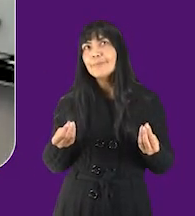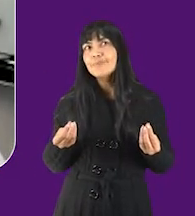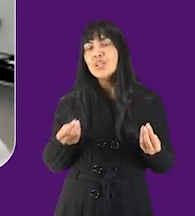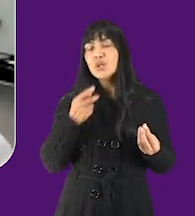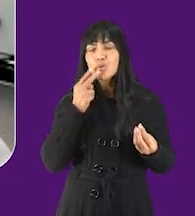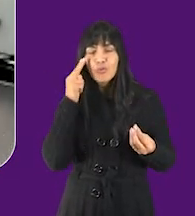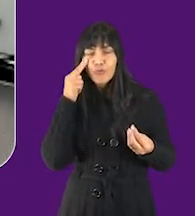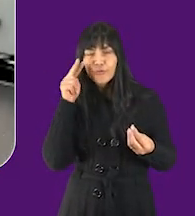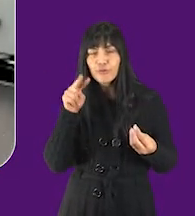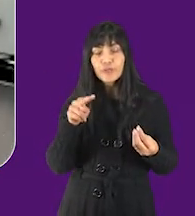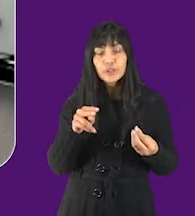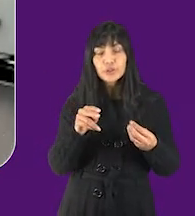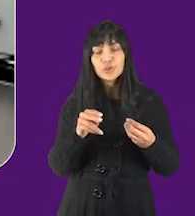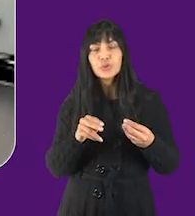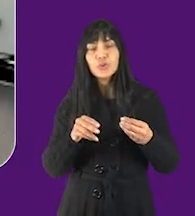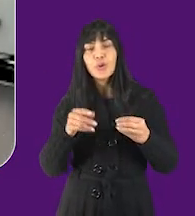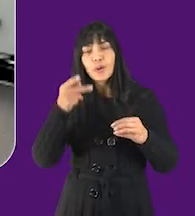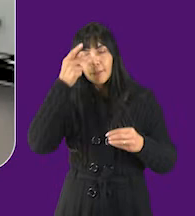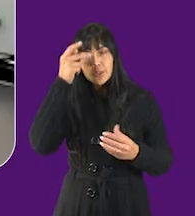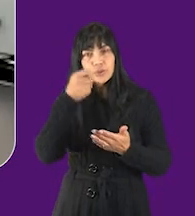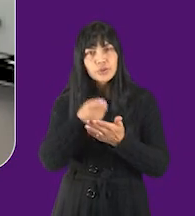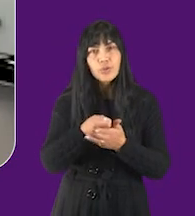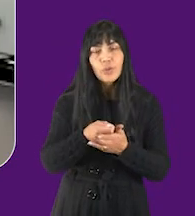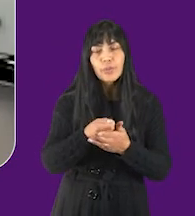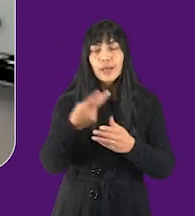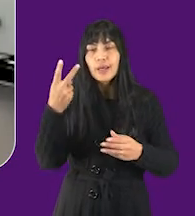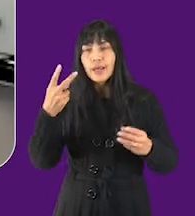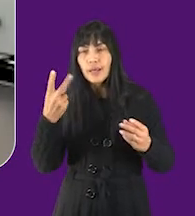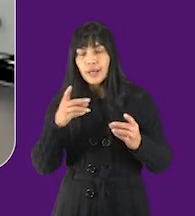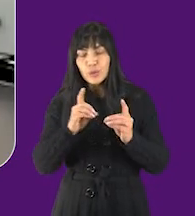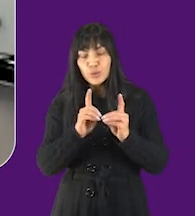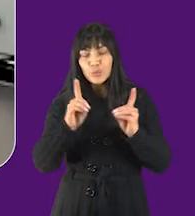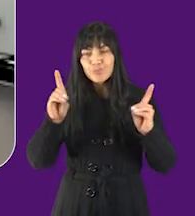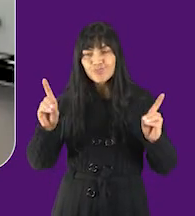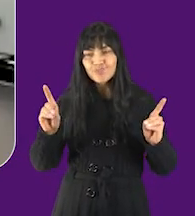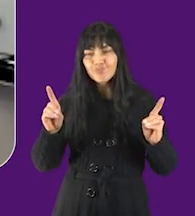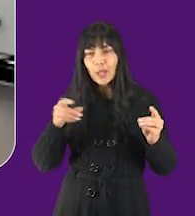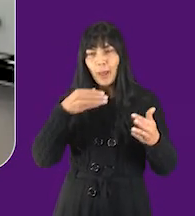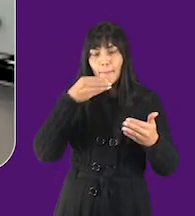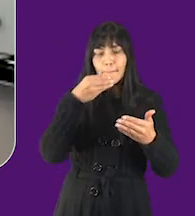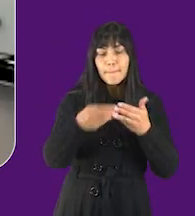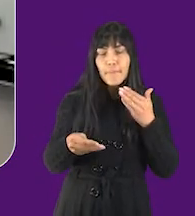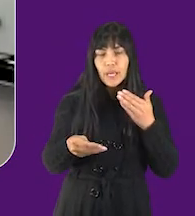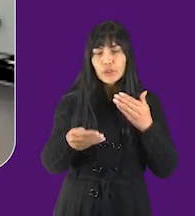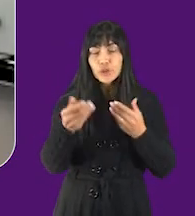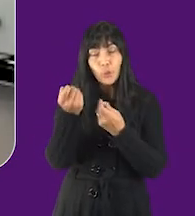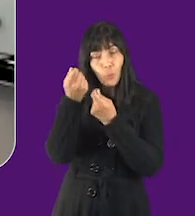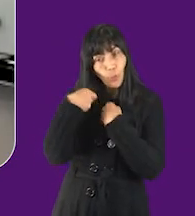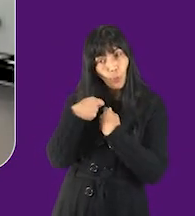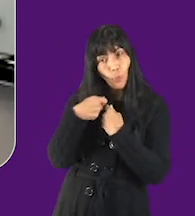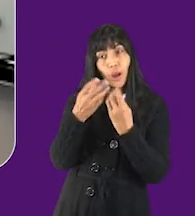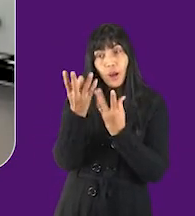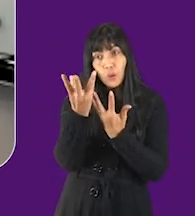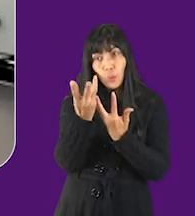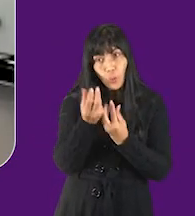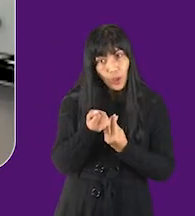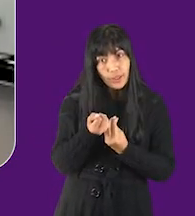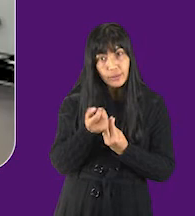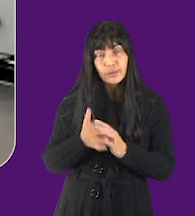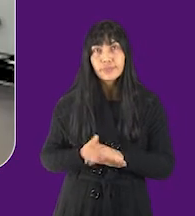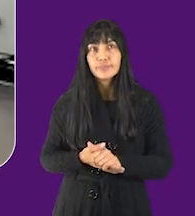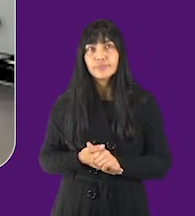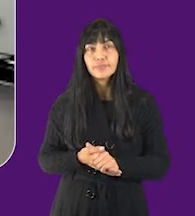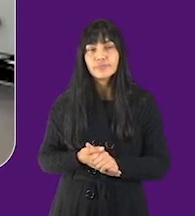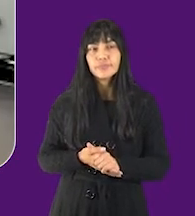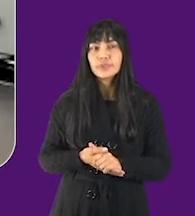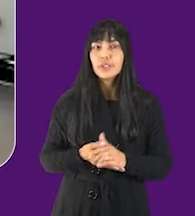vejo clientes muito bem-sucedidos que, ao construir a segunda fábrica, perdem eficiência, coisa